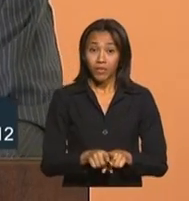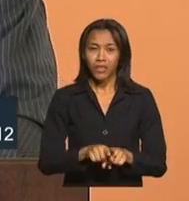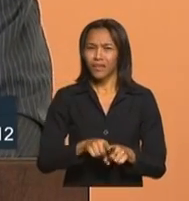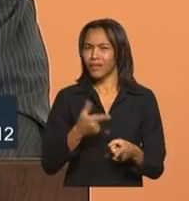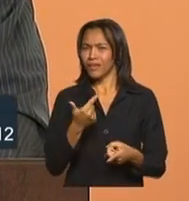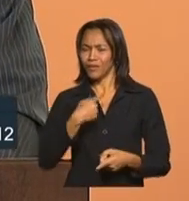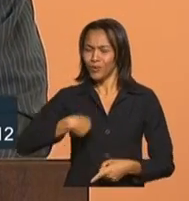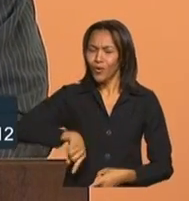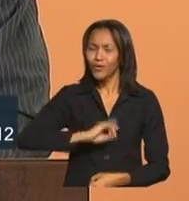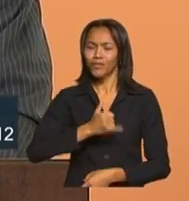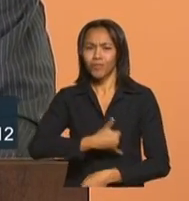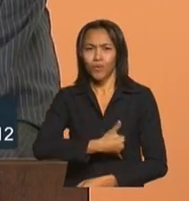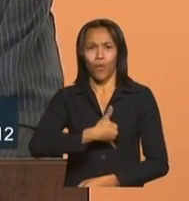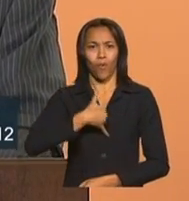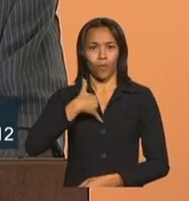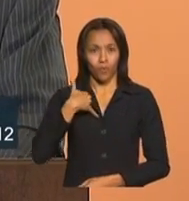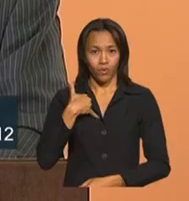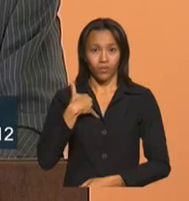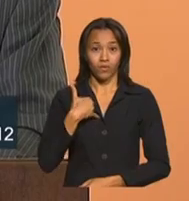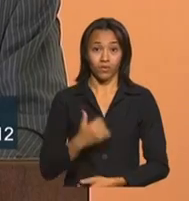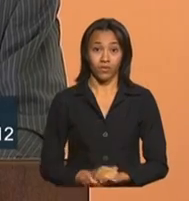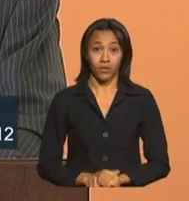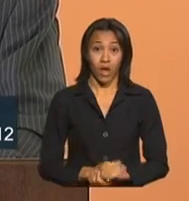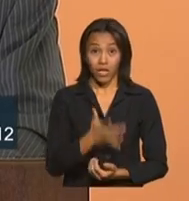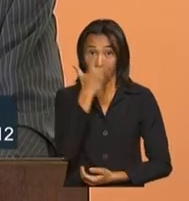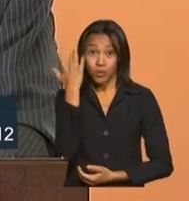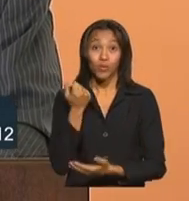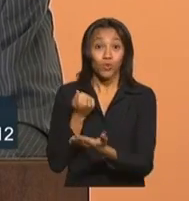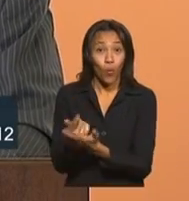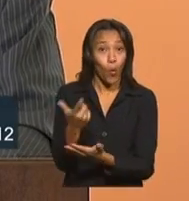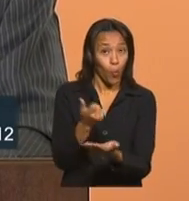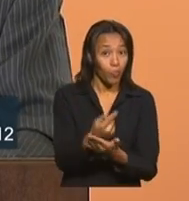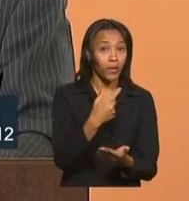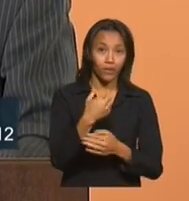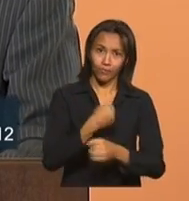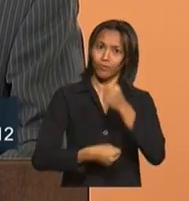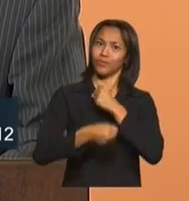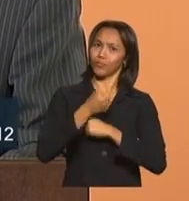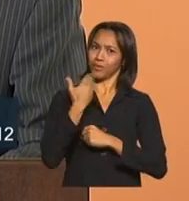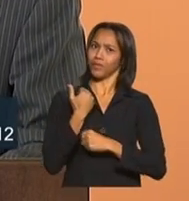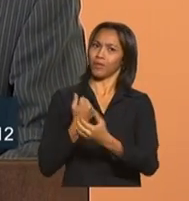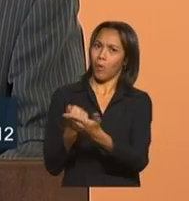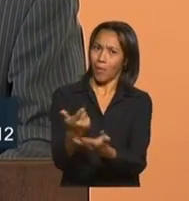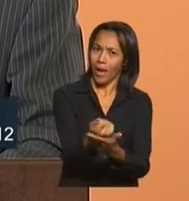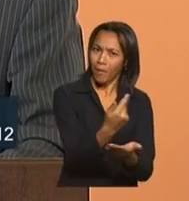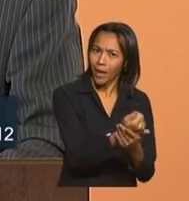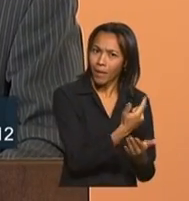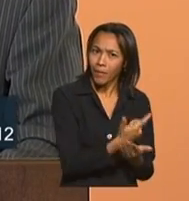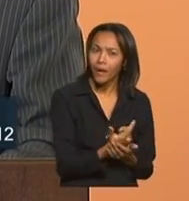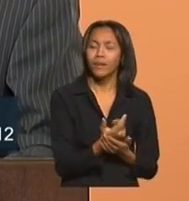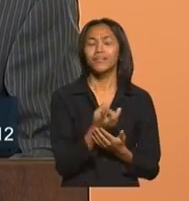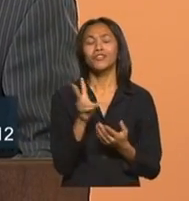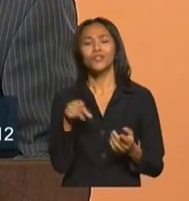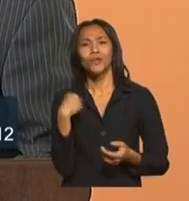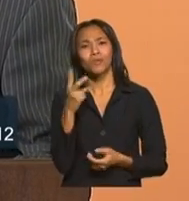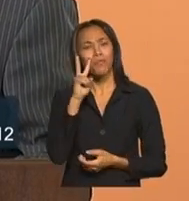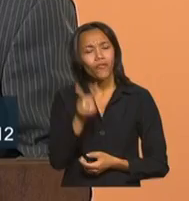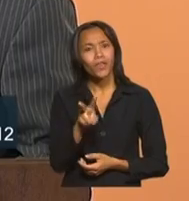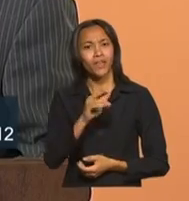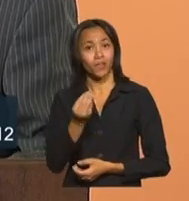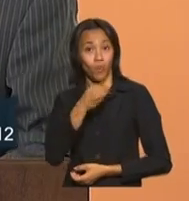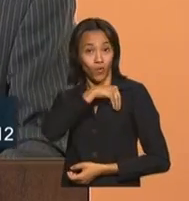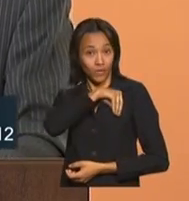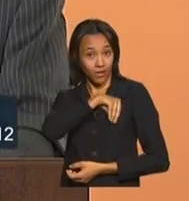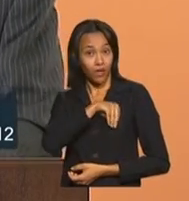que muitos nos orgulham. O poder de compra vem aumentando nos últimos anos, tem havido um incremento notável na renda da